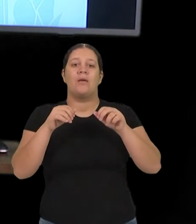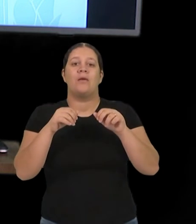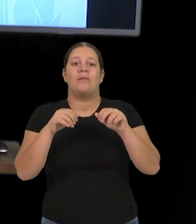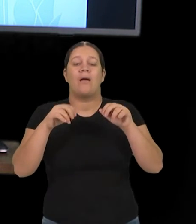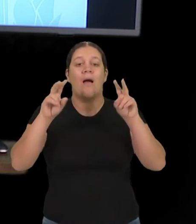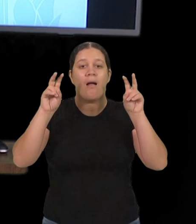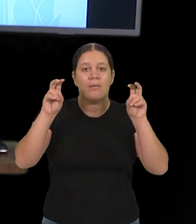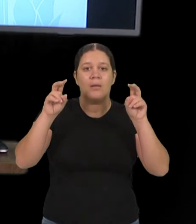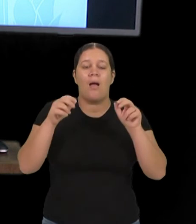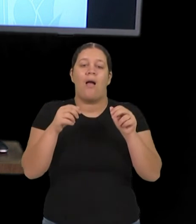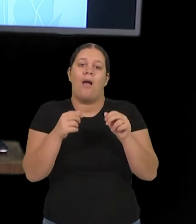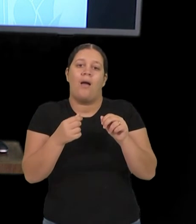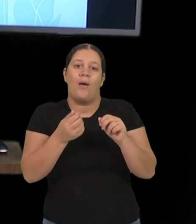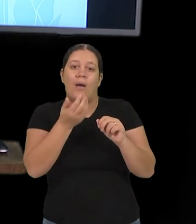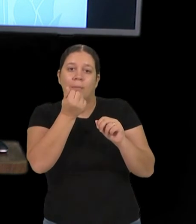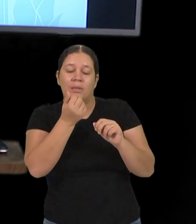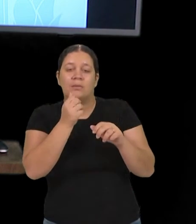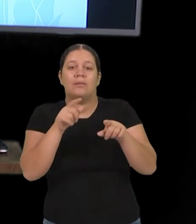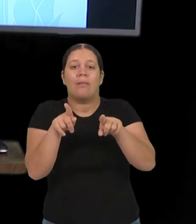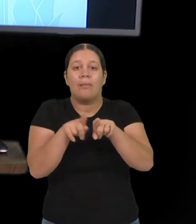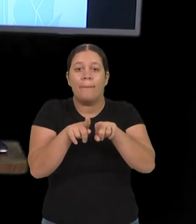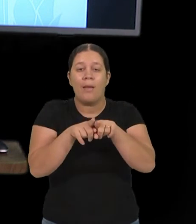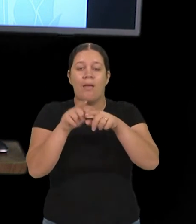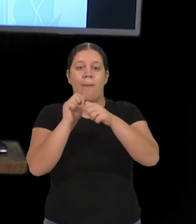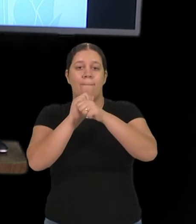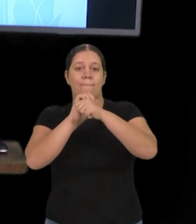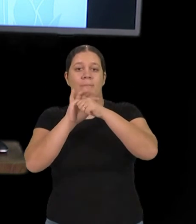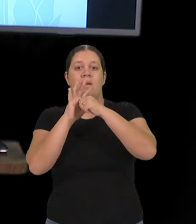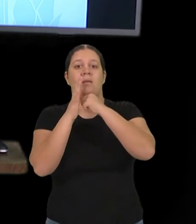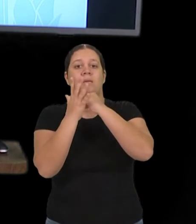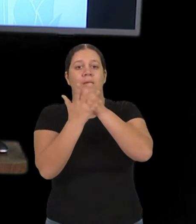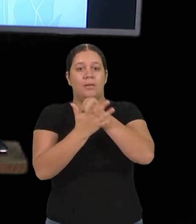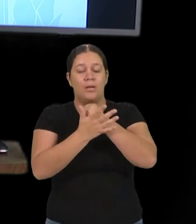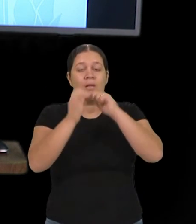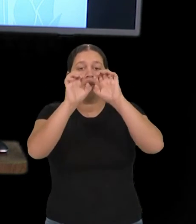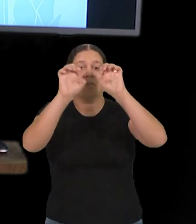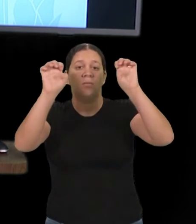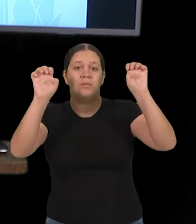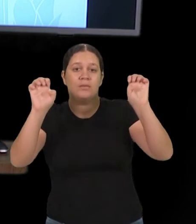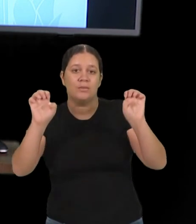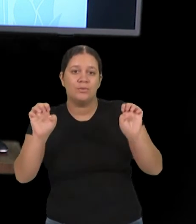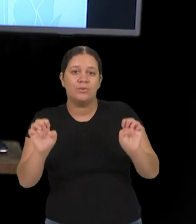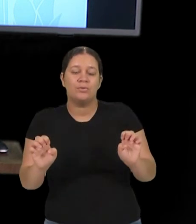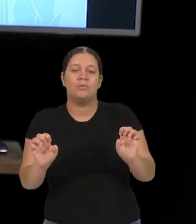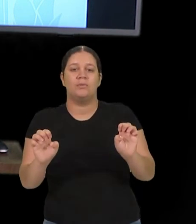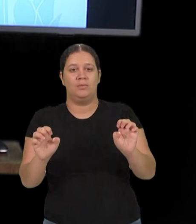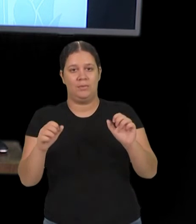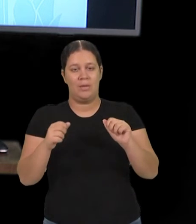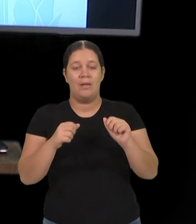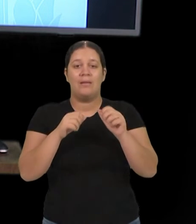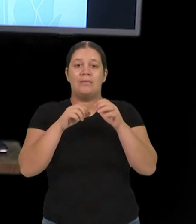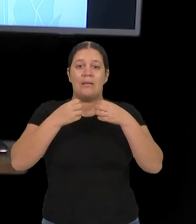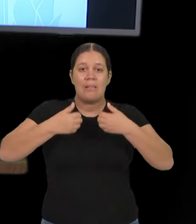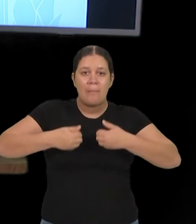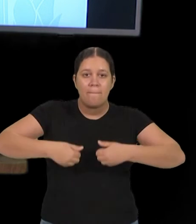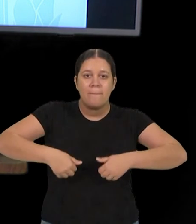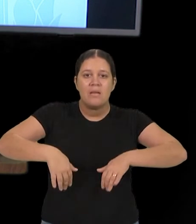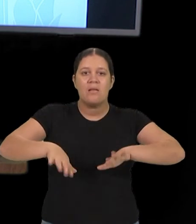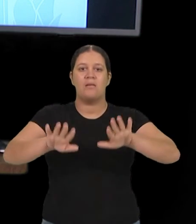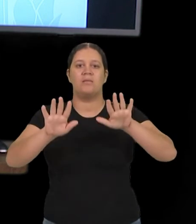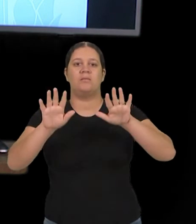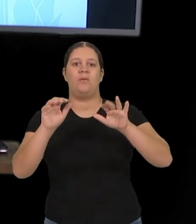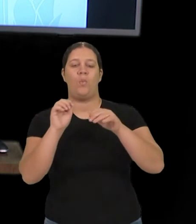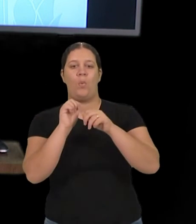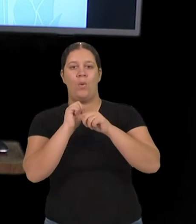entre aspas, a alimentação, você tem a membrana também funcionando como uma estrutura de excreção, de